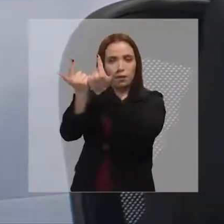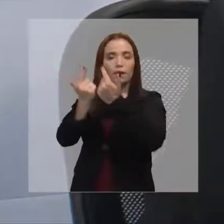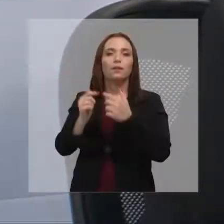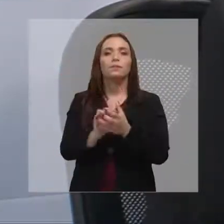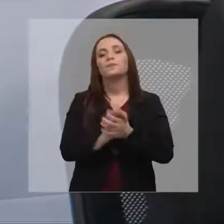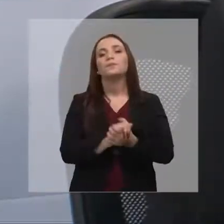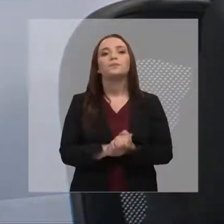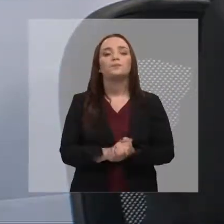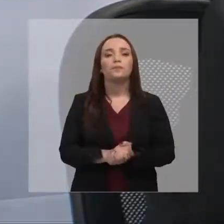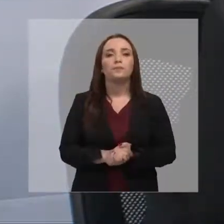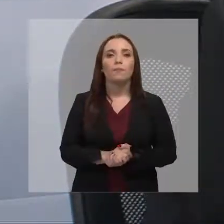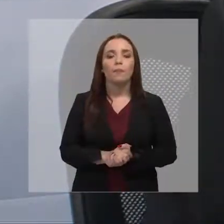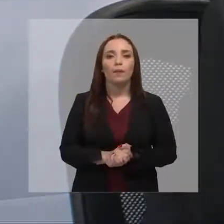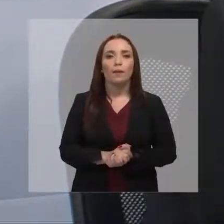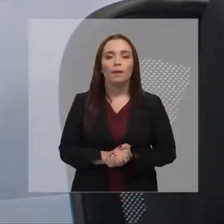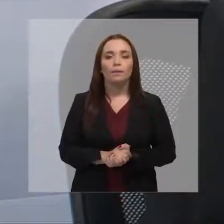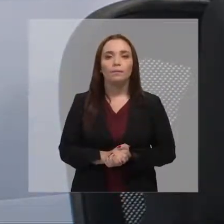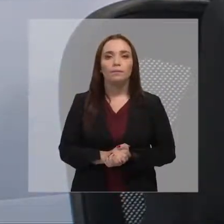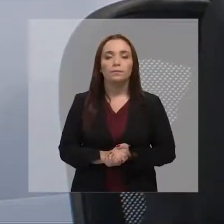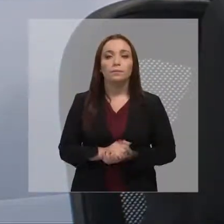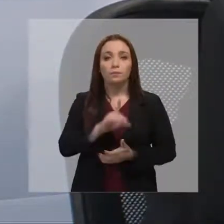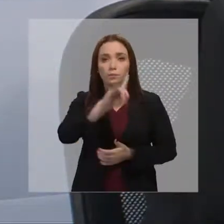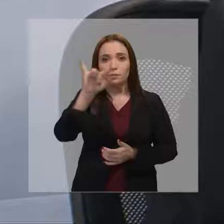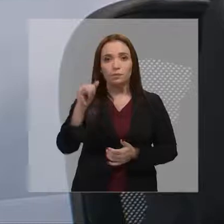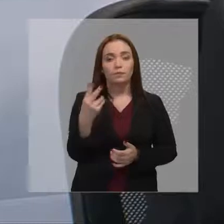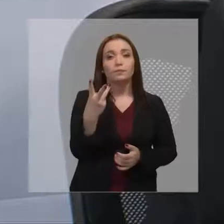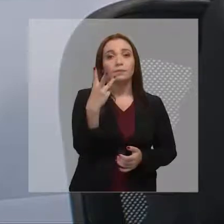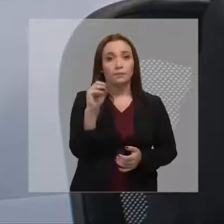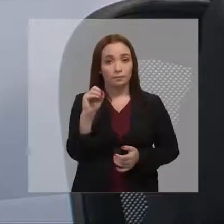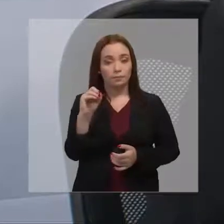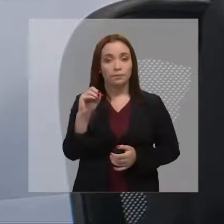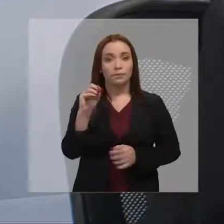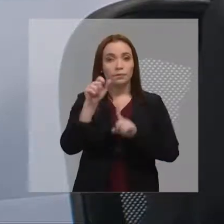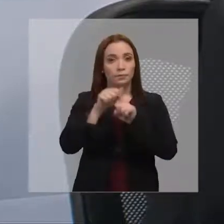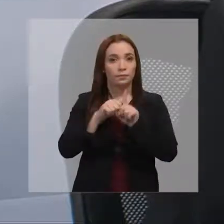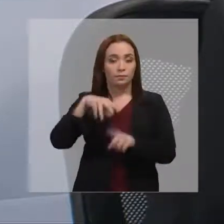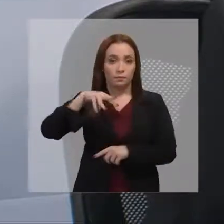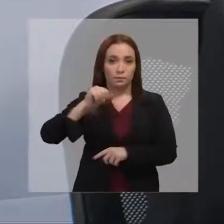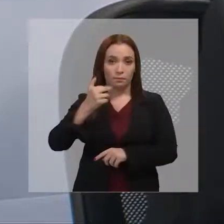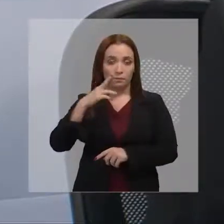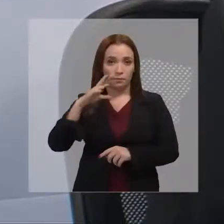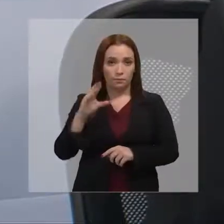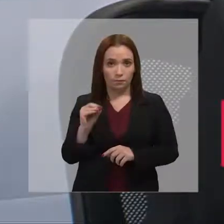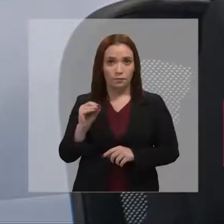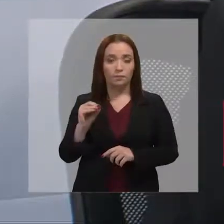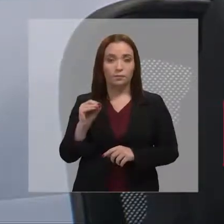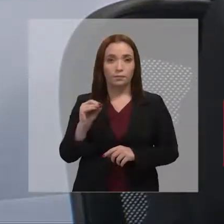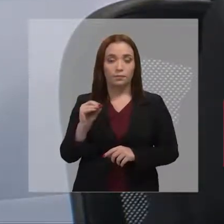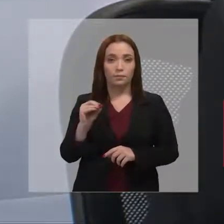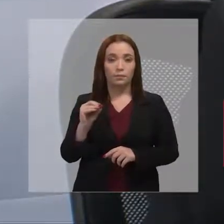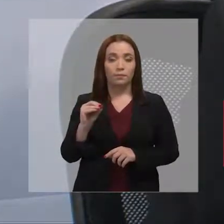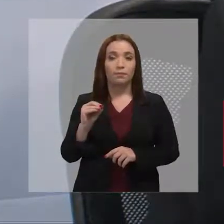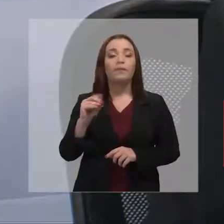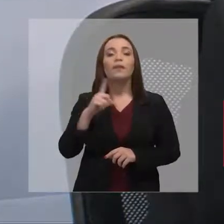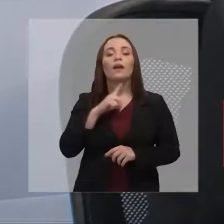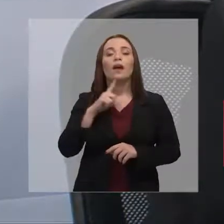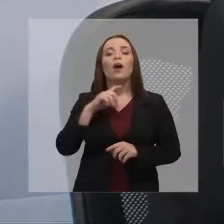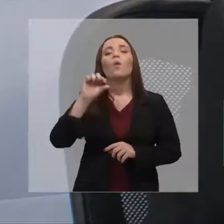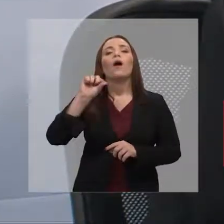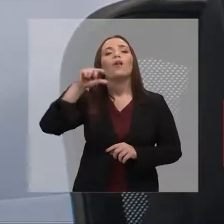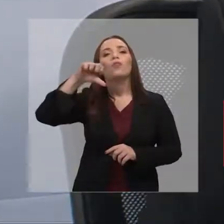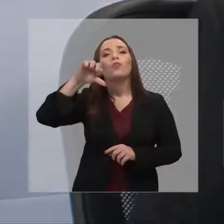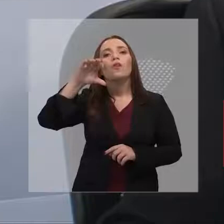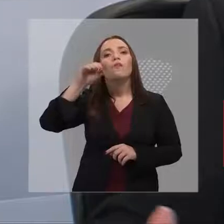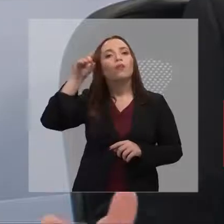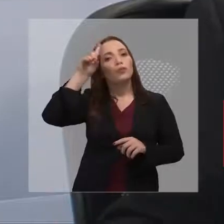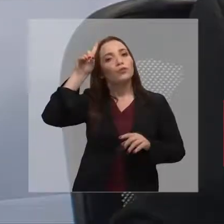100 dias, né? Será no dia 30 de março. Então, praticamente são 90